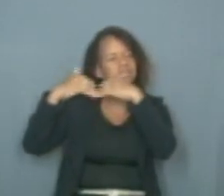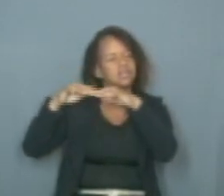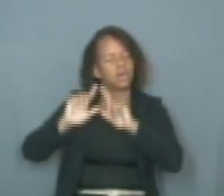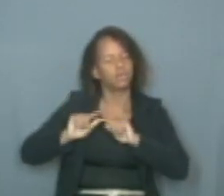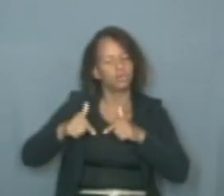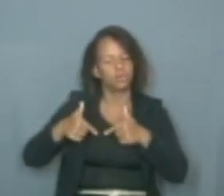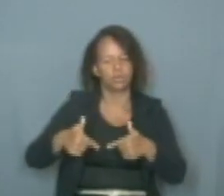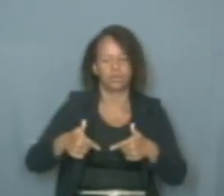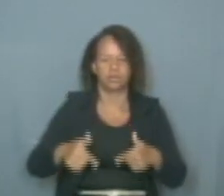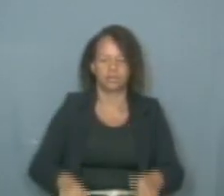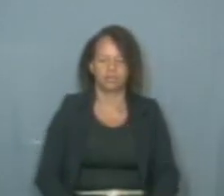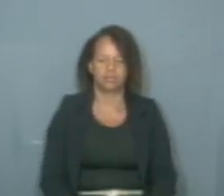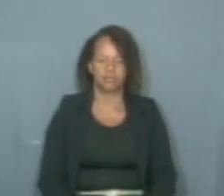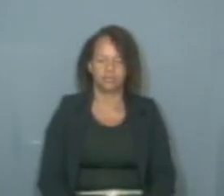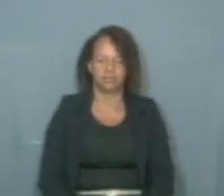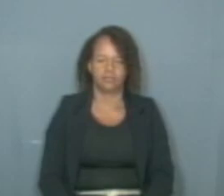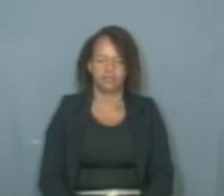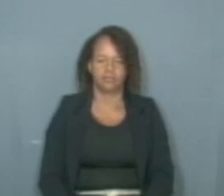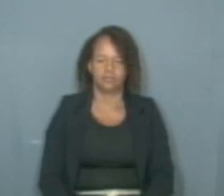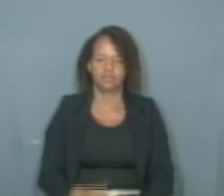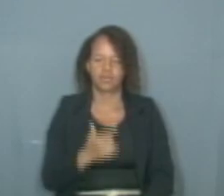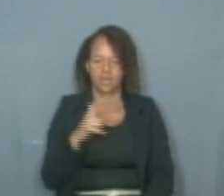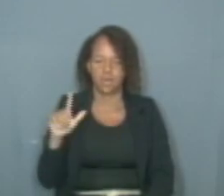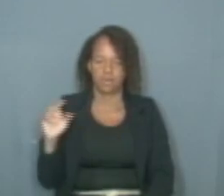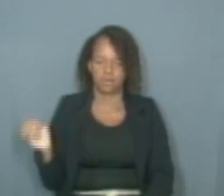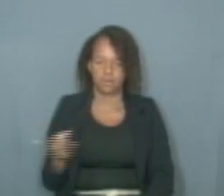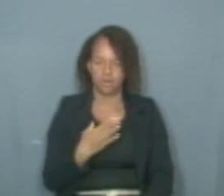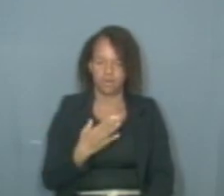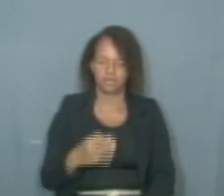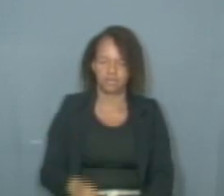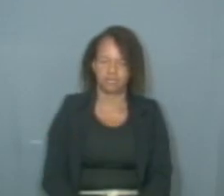de luta. O meu novo